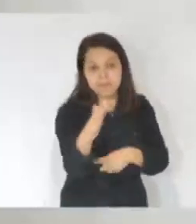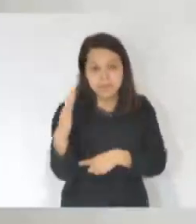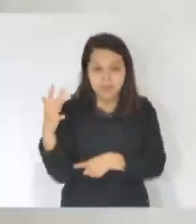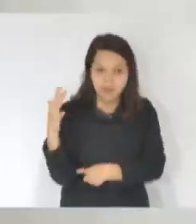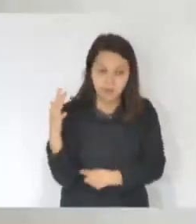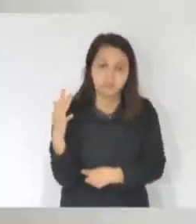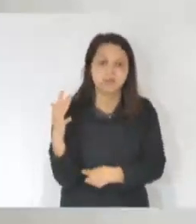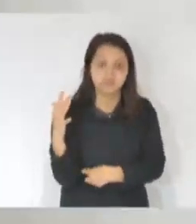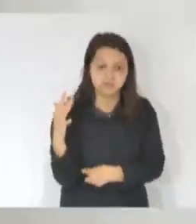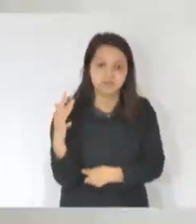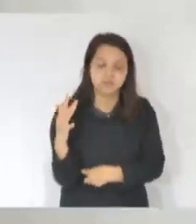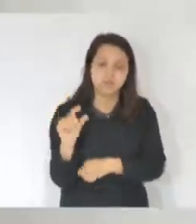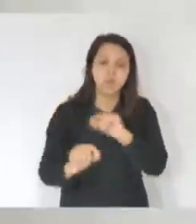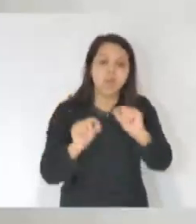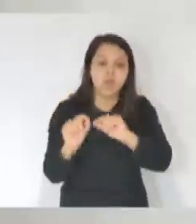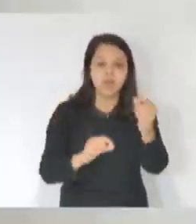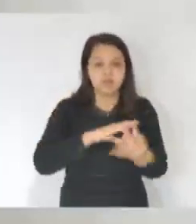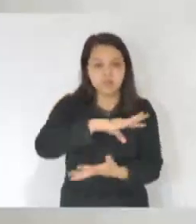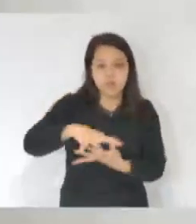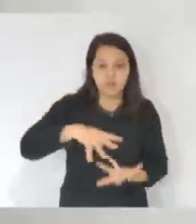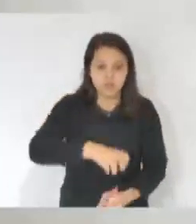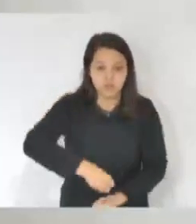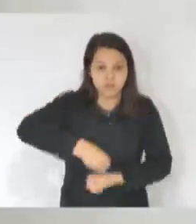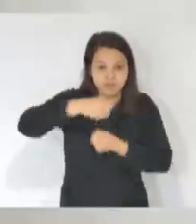época, e aí a gente coloca aqui o IDH,